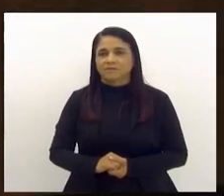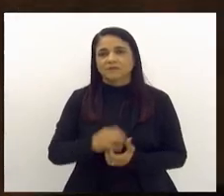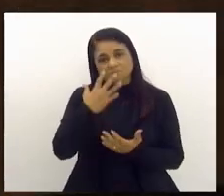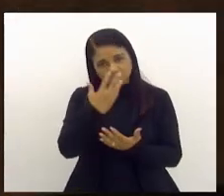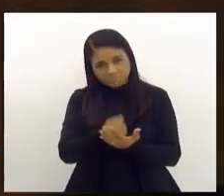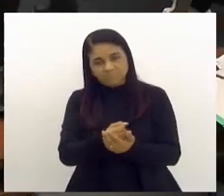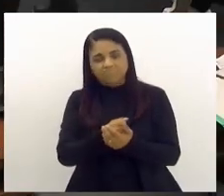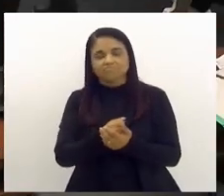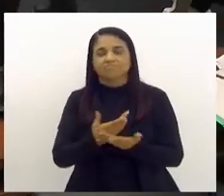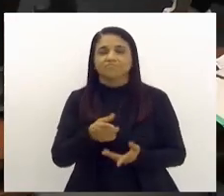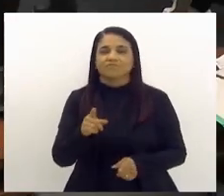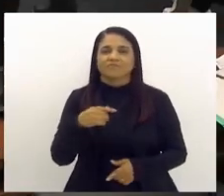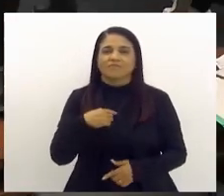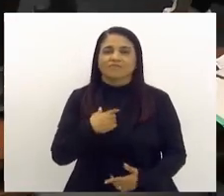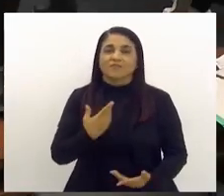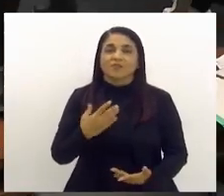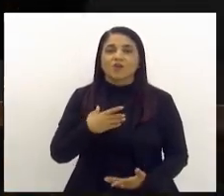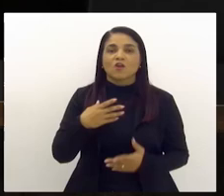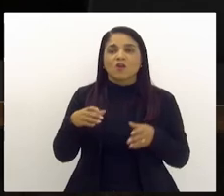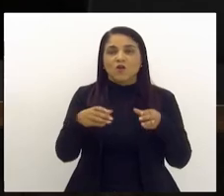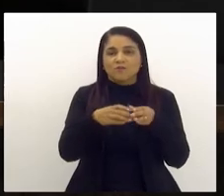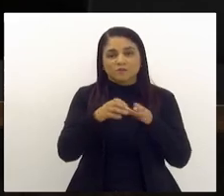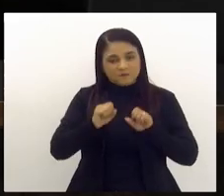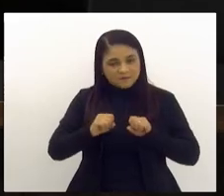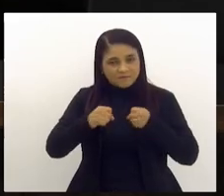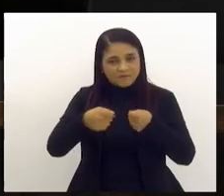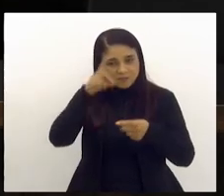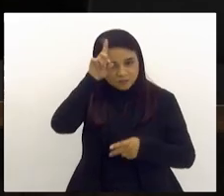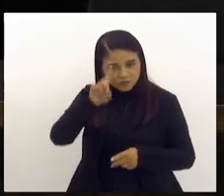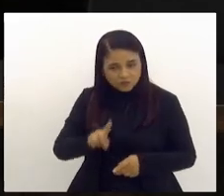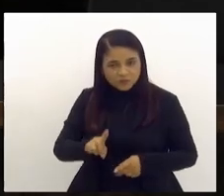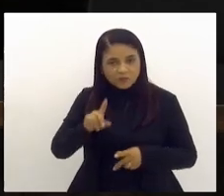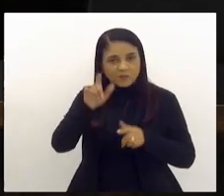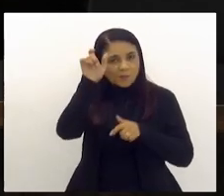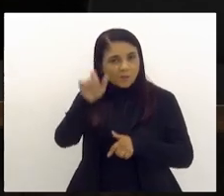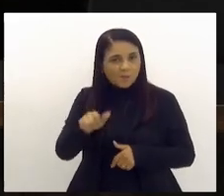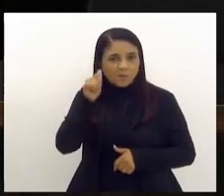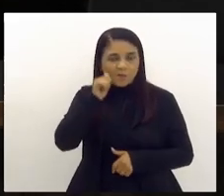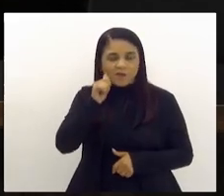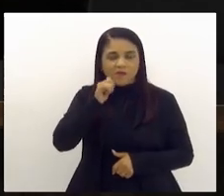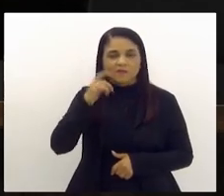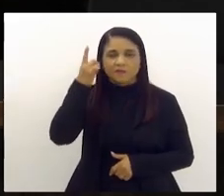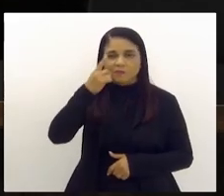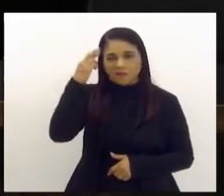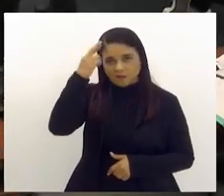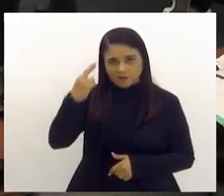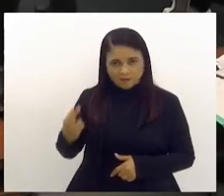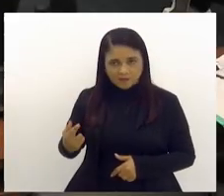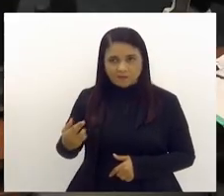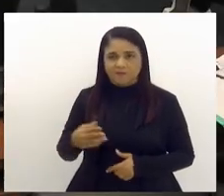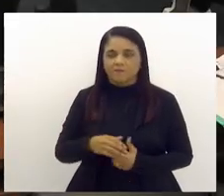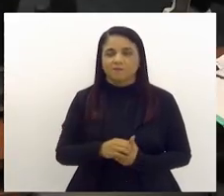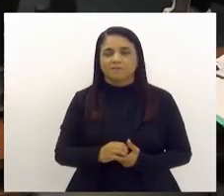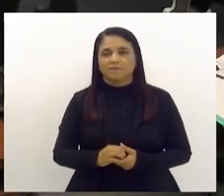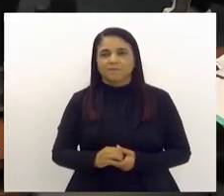Favorável, presidente. Muito obrigado. Pela Comissão de Defesa dos Direitos da Mulher, deputada Renata Souza.